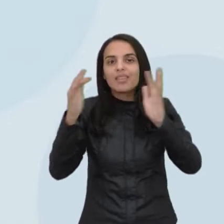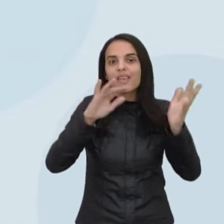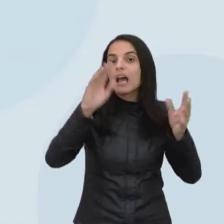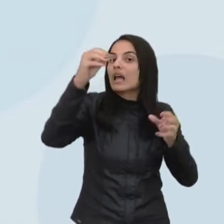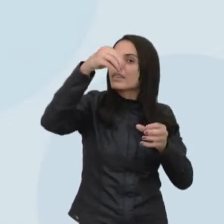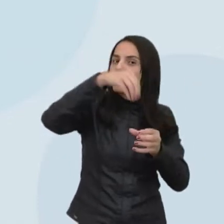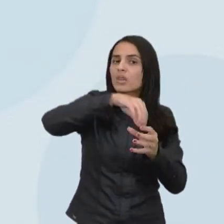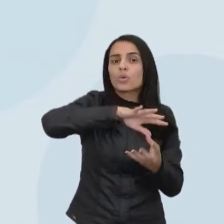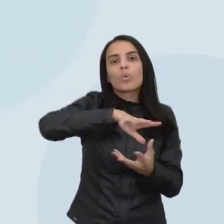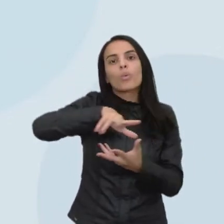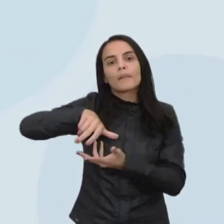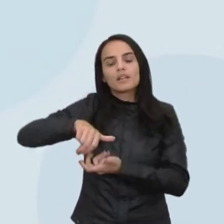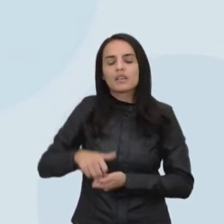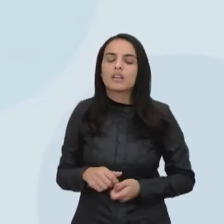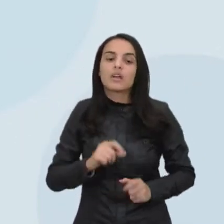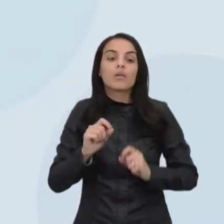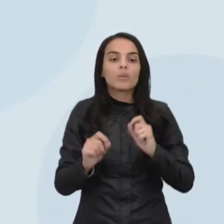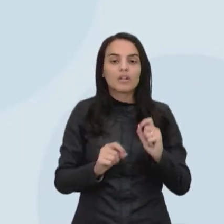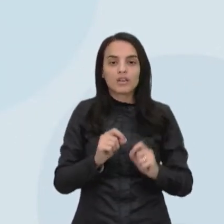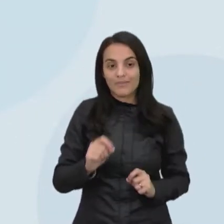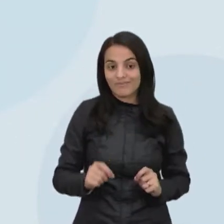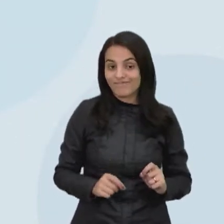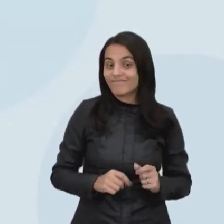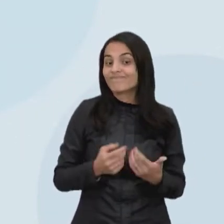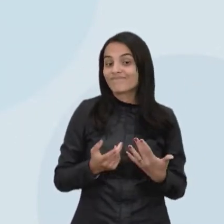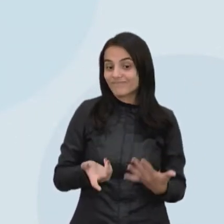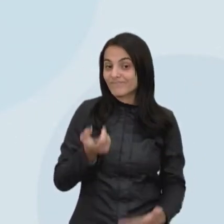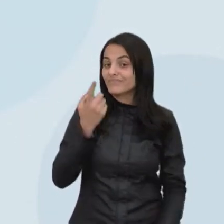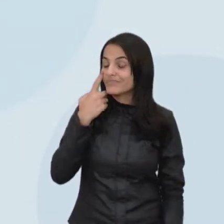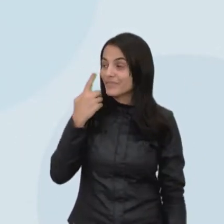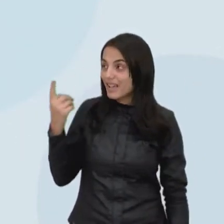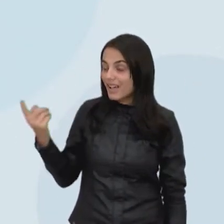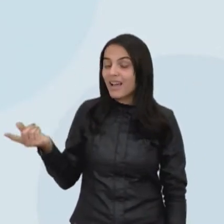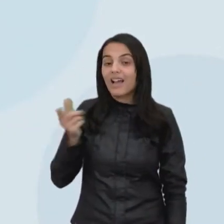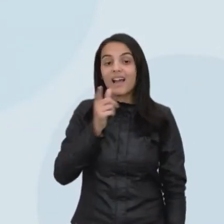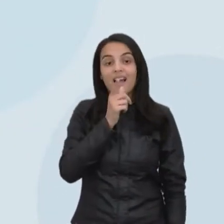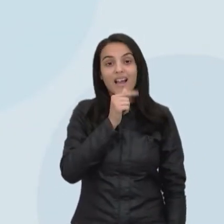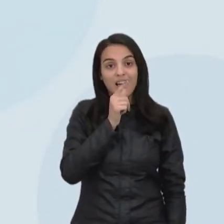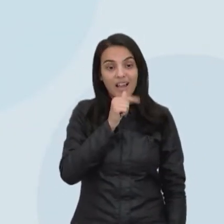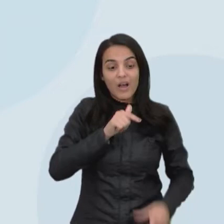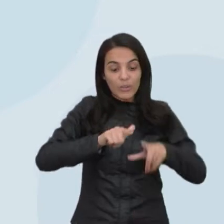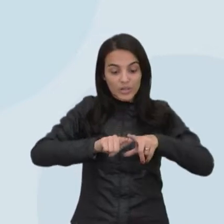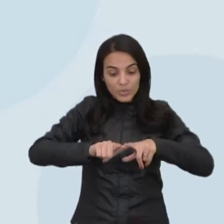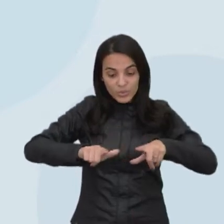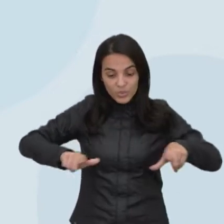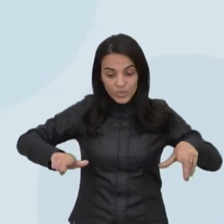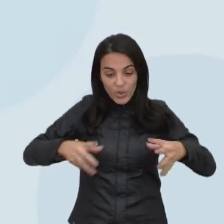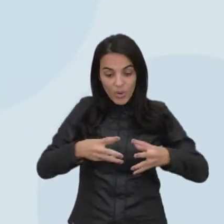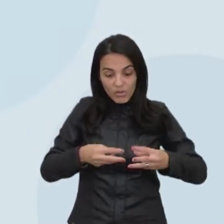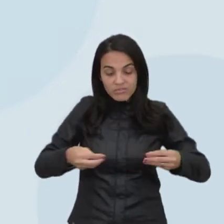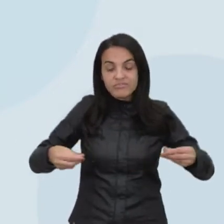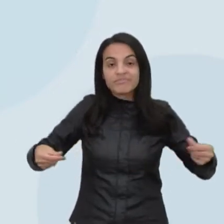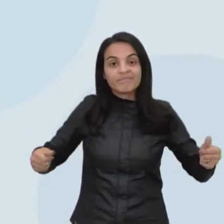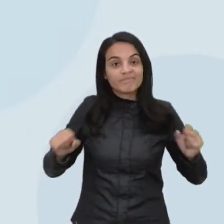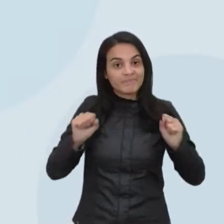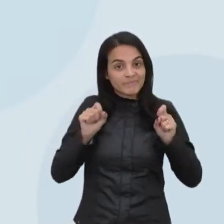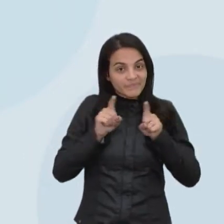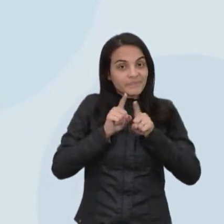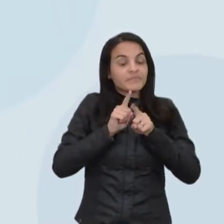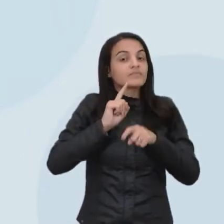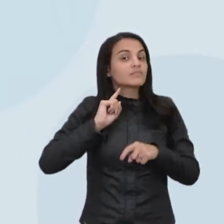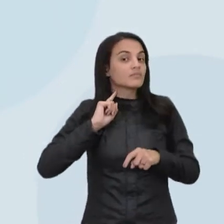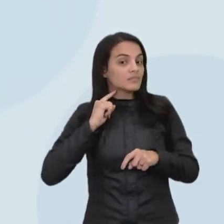ambiente, né, principalmente a contaminação da água e do solo. Além disso, a gente pode ter,